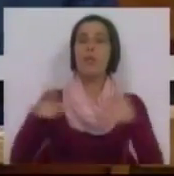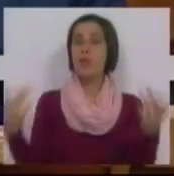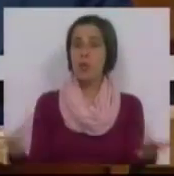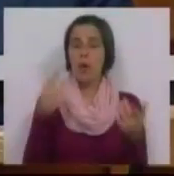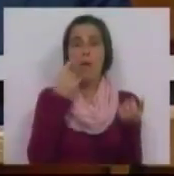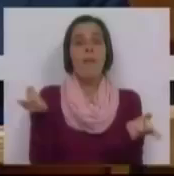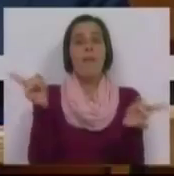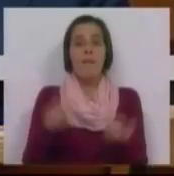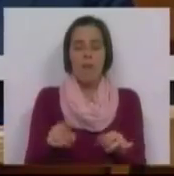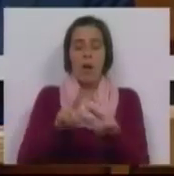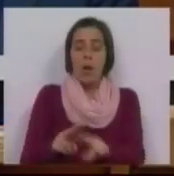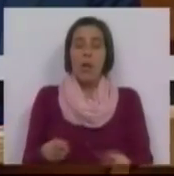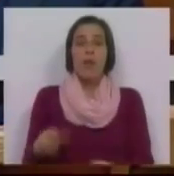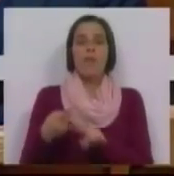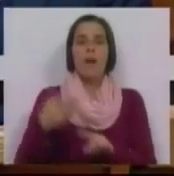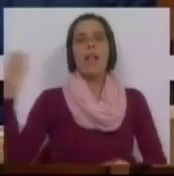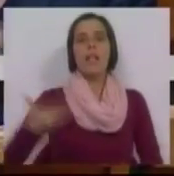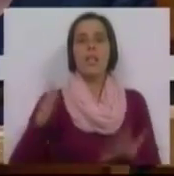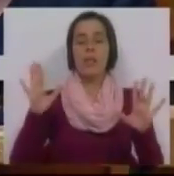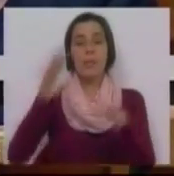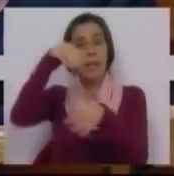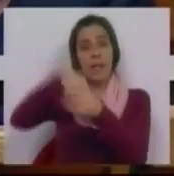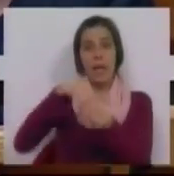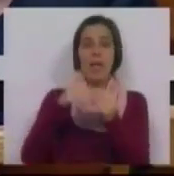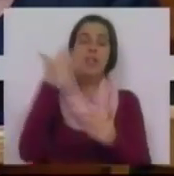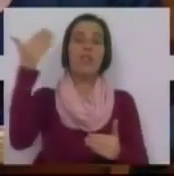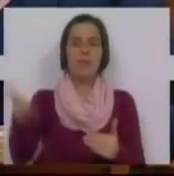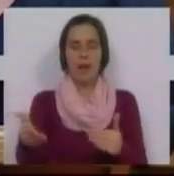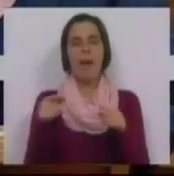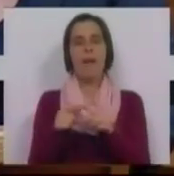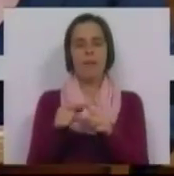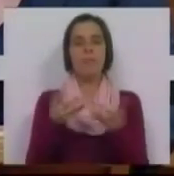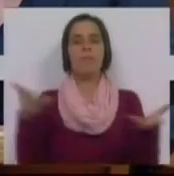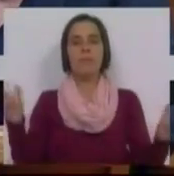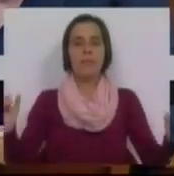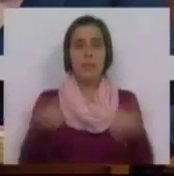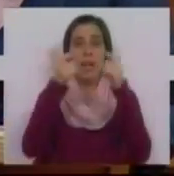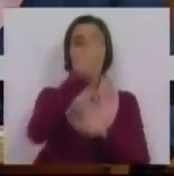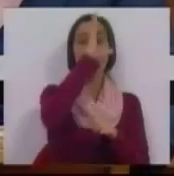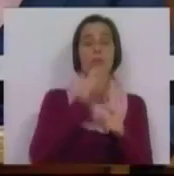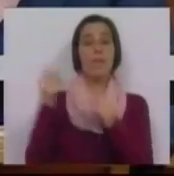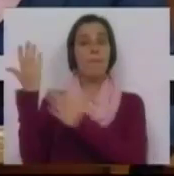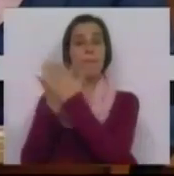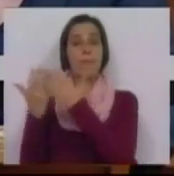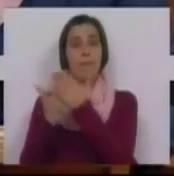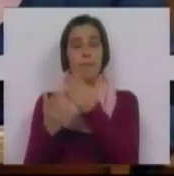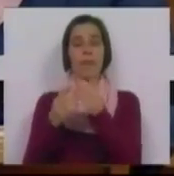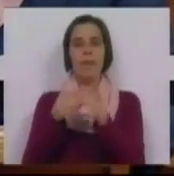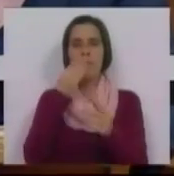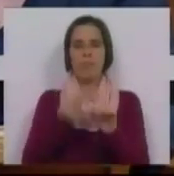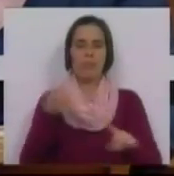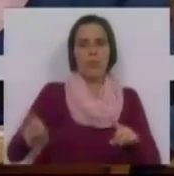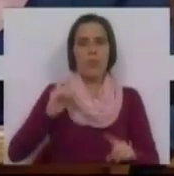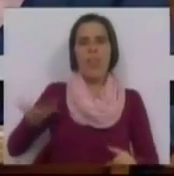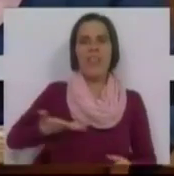que com renovada e reforçada legitimidade interna e externa se resgate o Estado e a economia da tirania